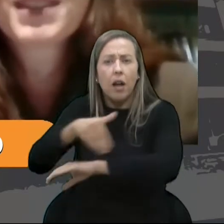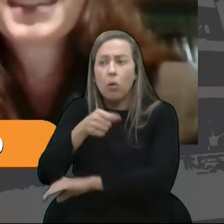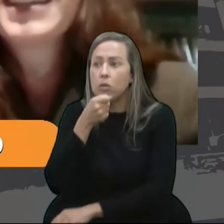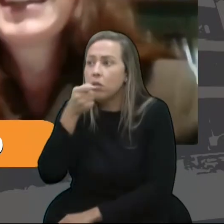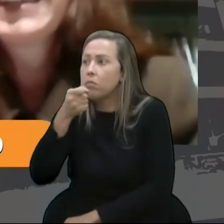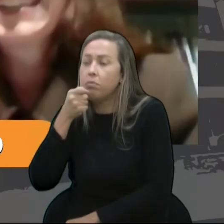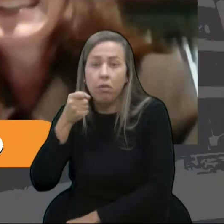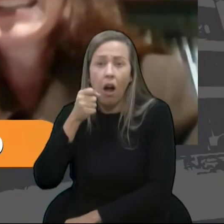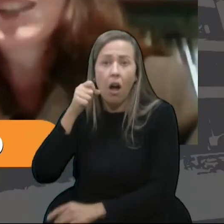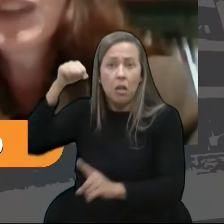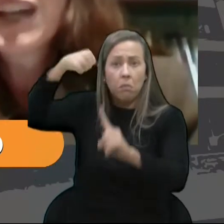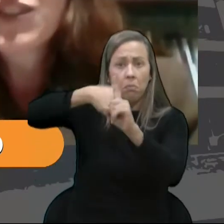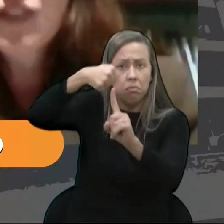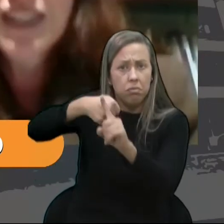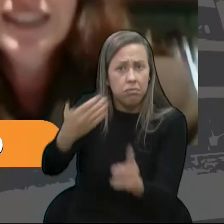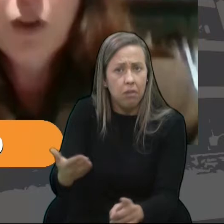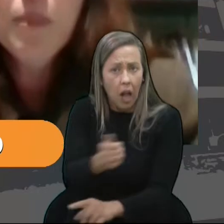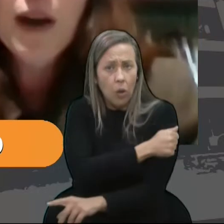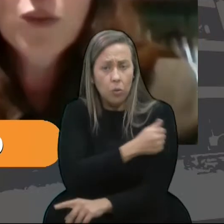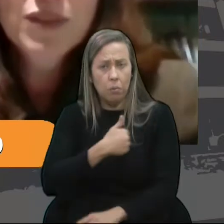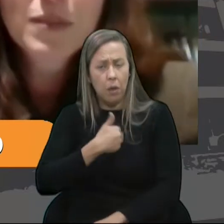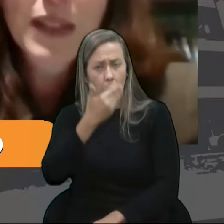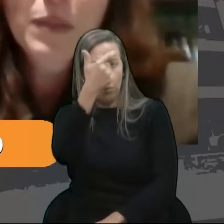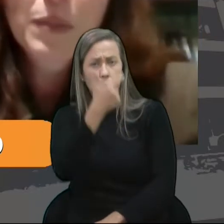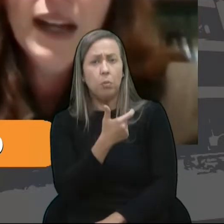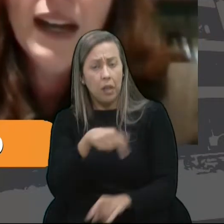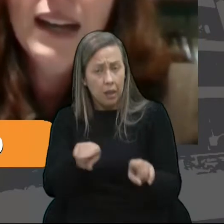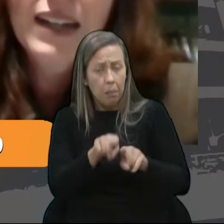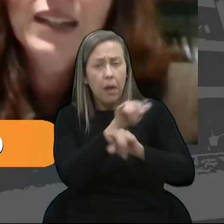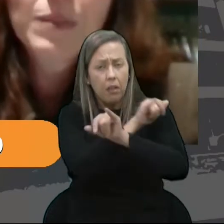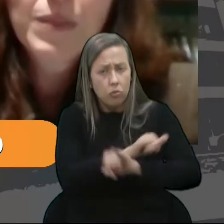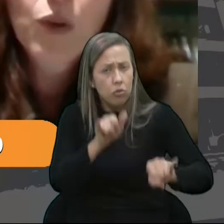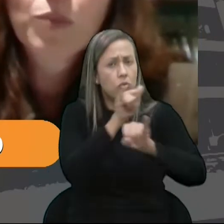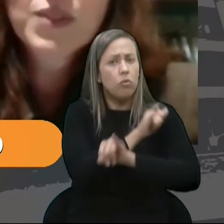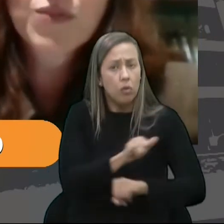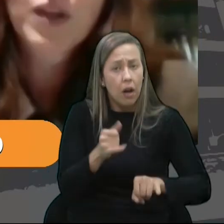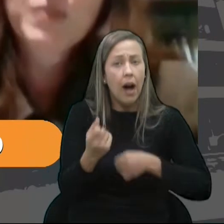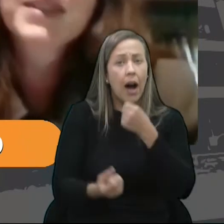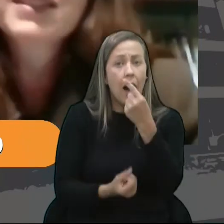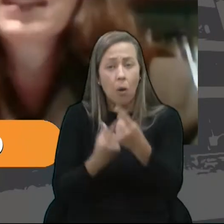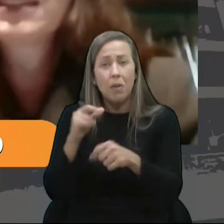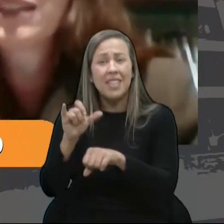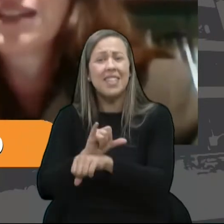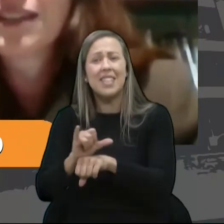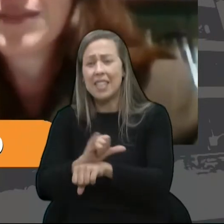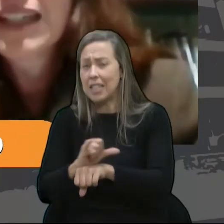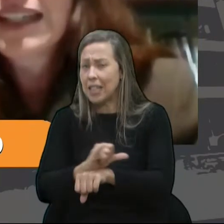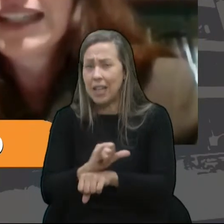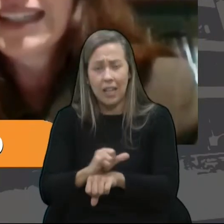agredidos, né? Então, a gente deu palco também para algumas formas, assim,